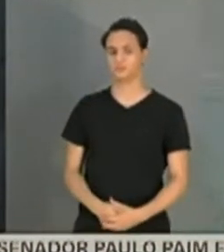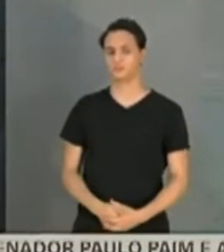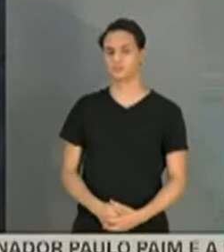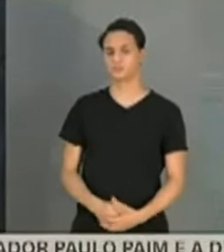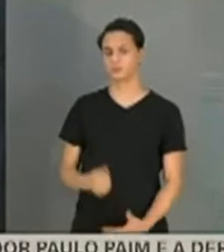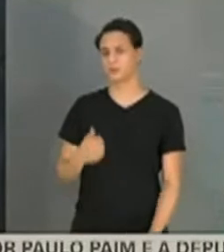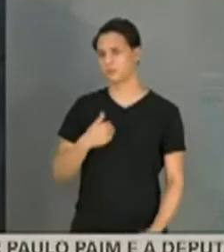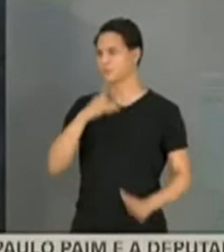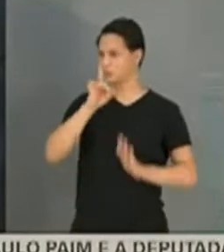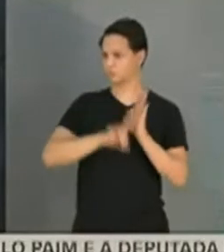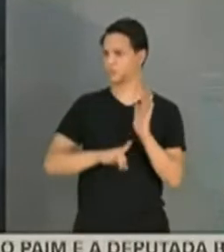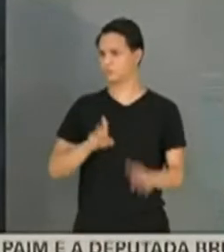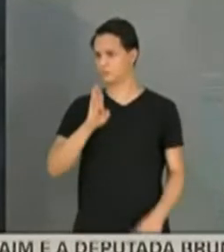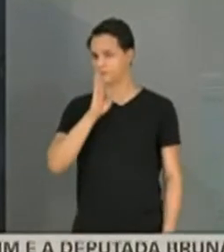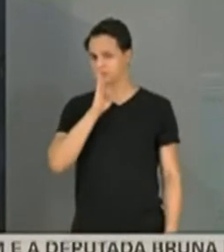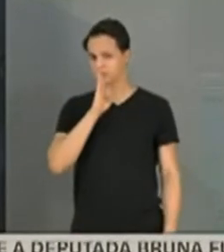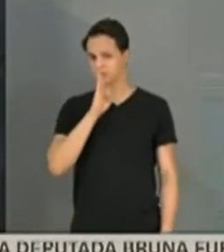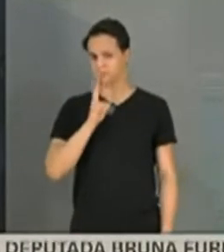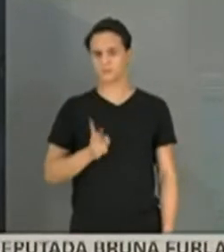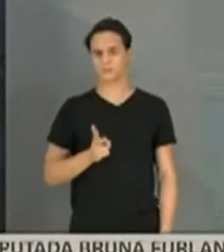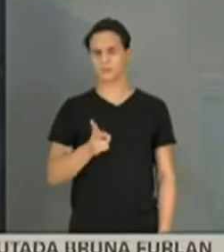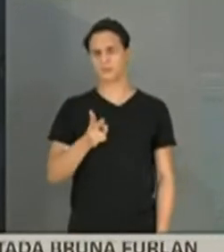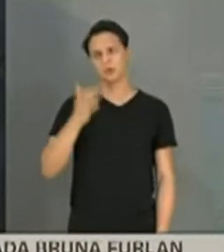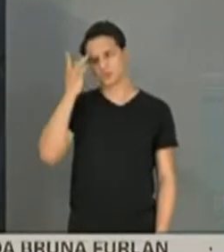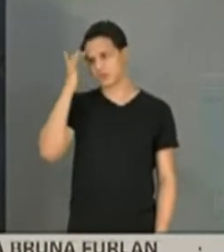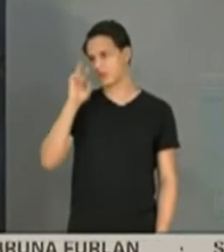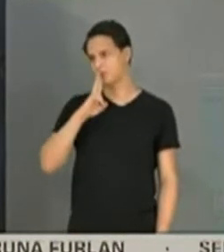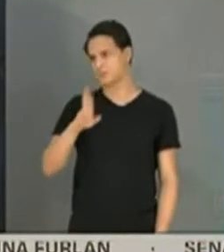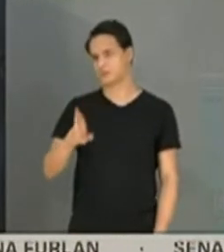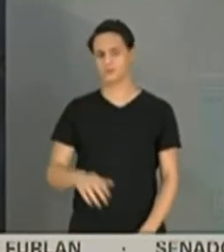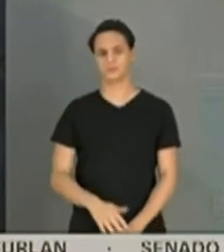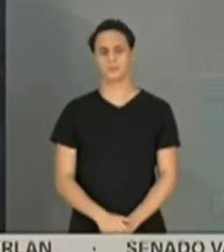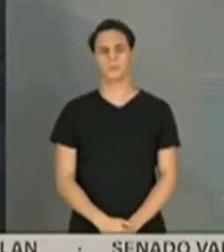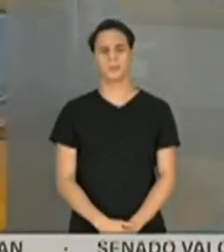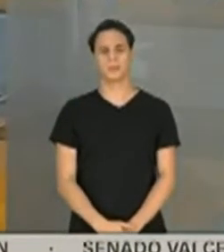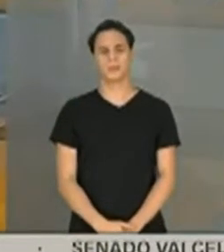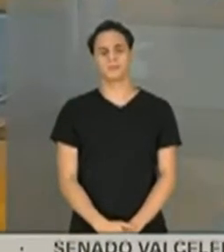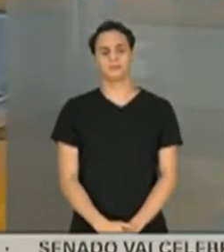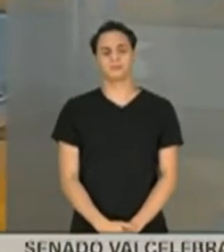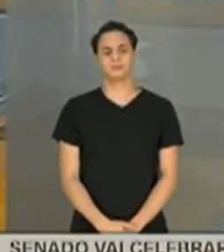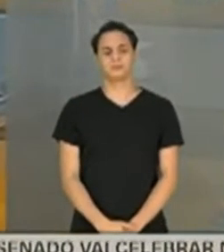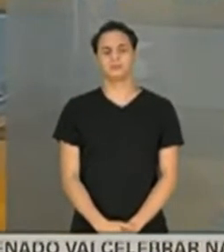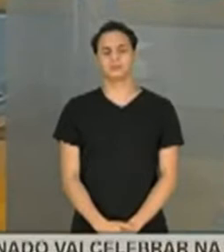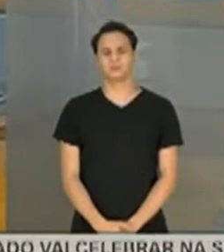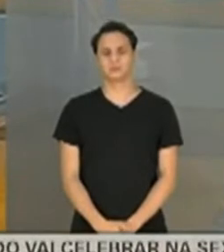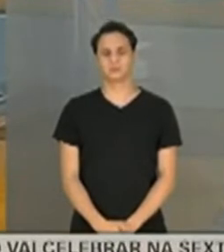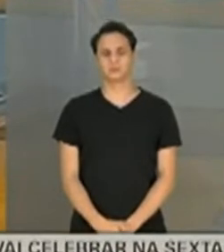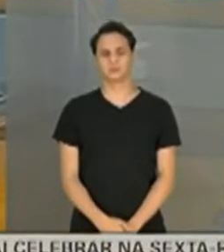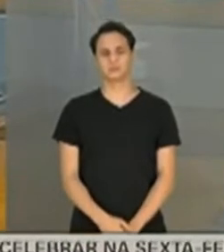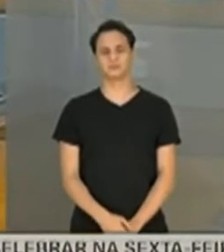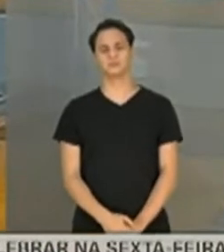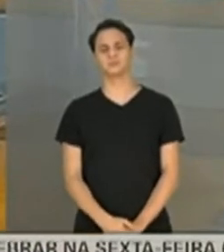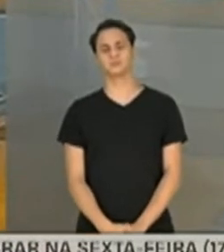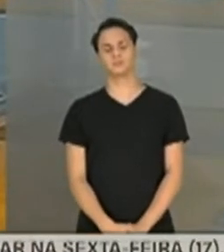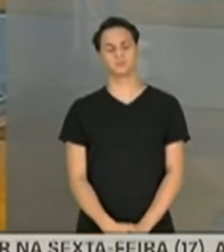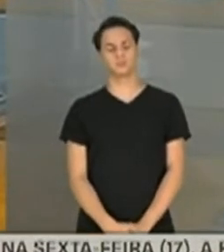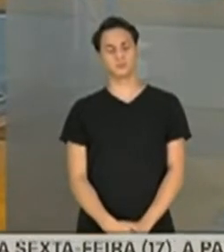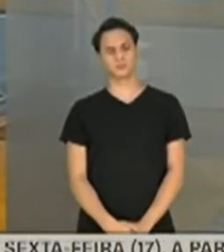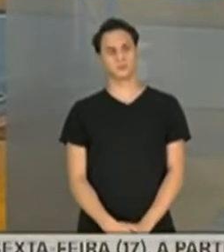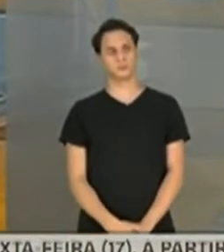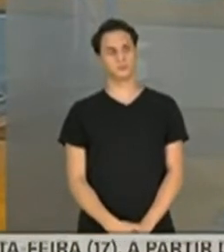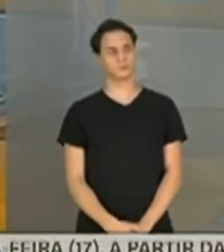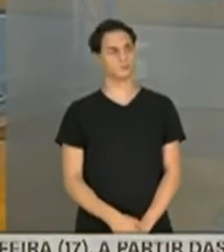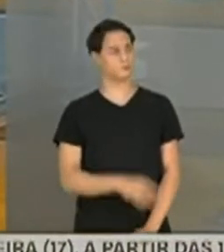vou exercer meu direito de ficar em silêncio, que eu não saberia responder sobre isso. Pois não. Obrigado. O senhor participou